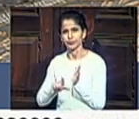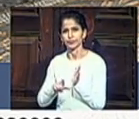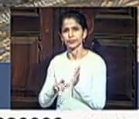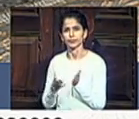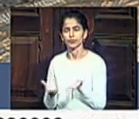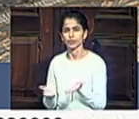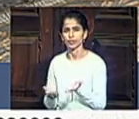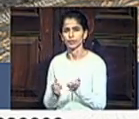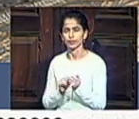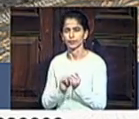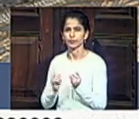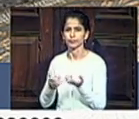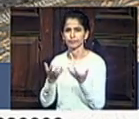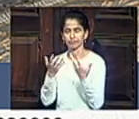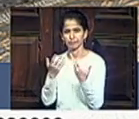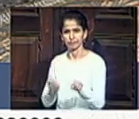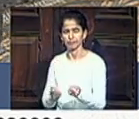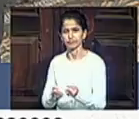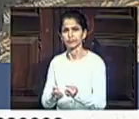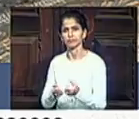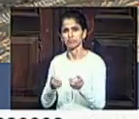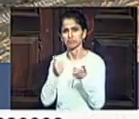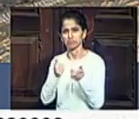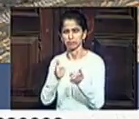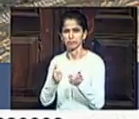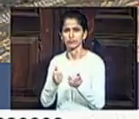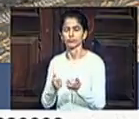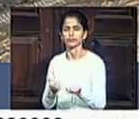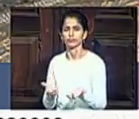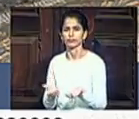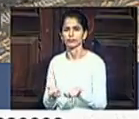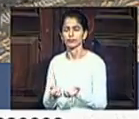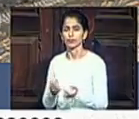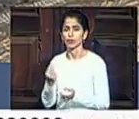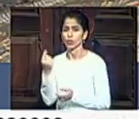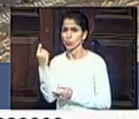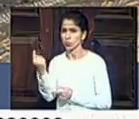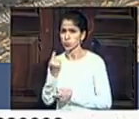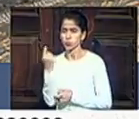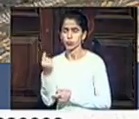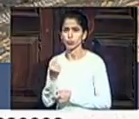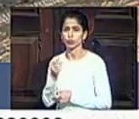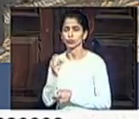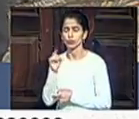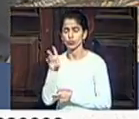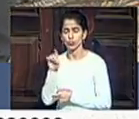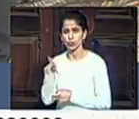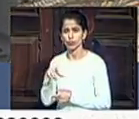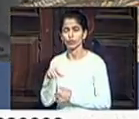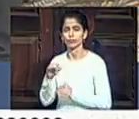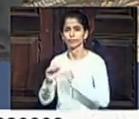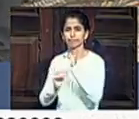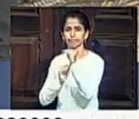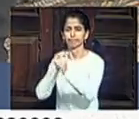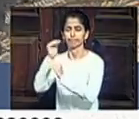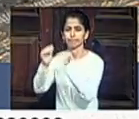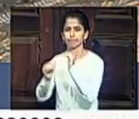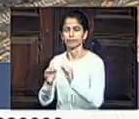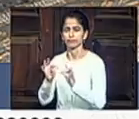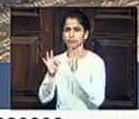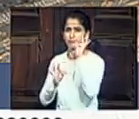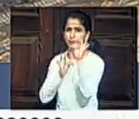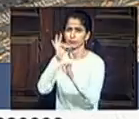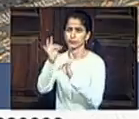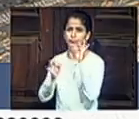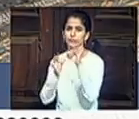votou favoravelmente no mérito, este é o único projeto que representa um avanço